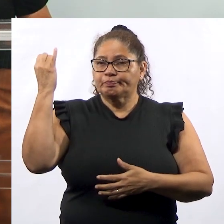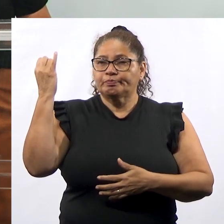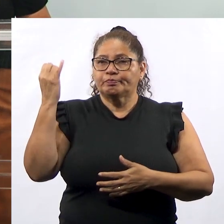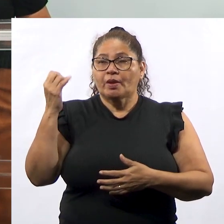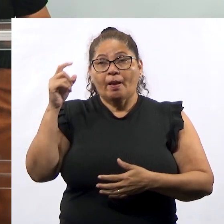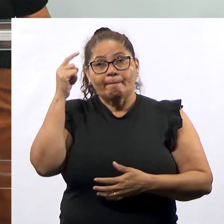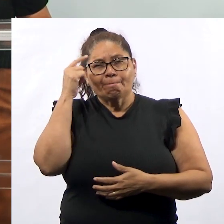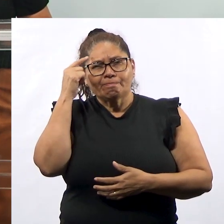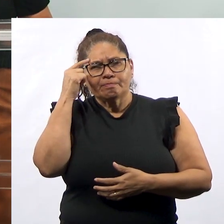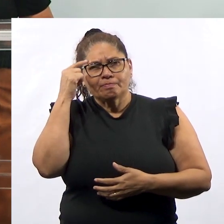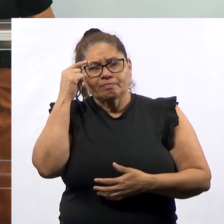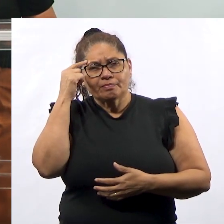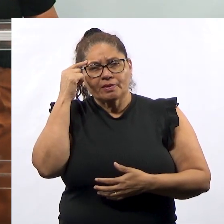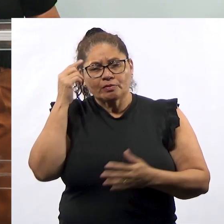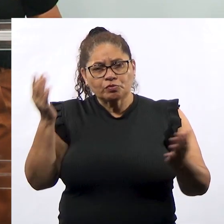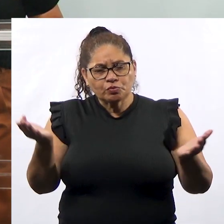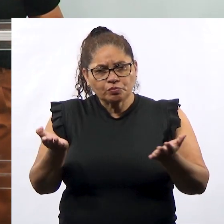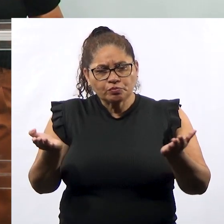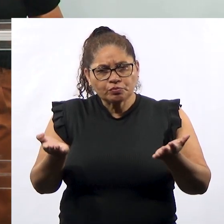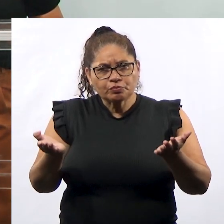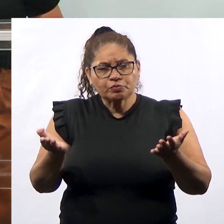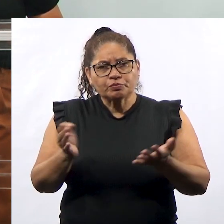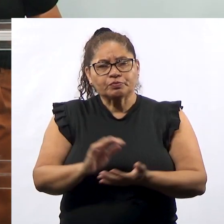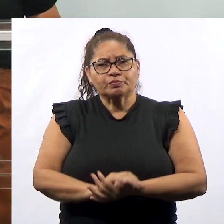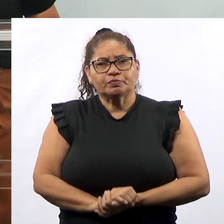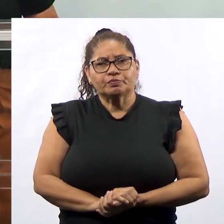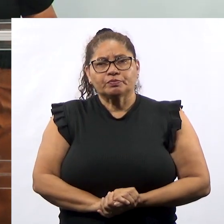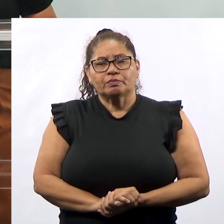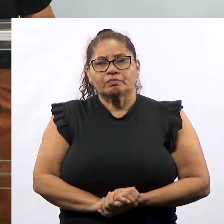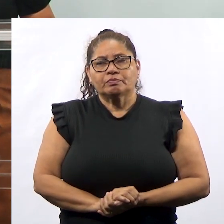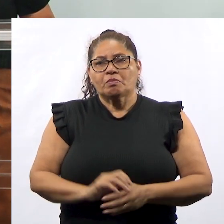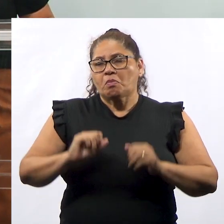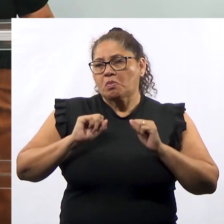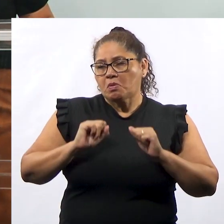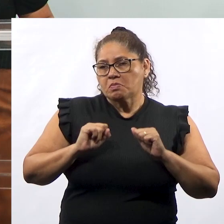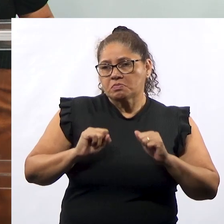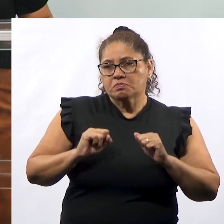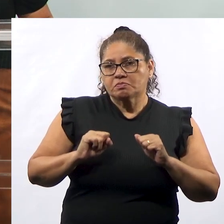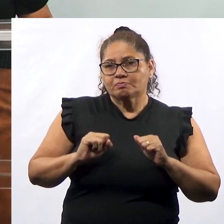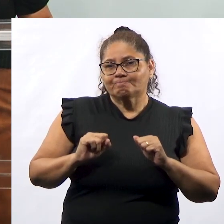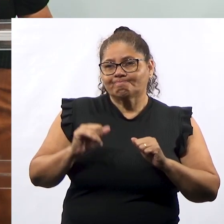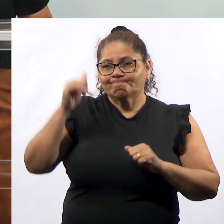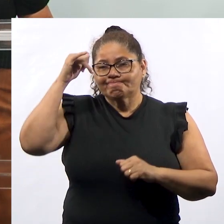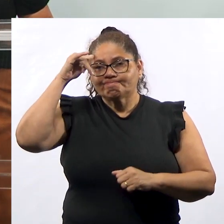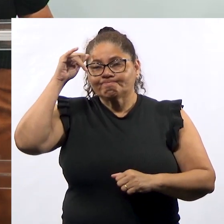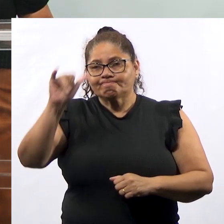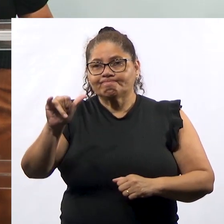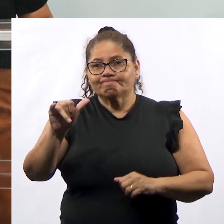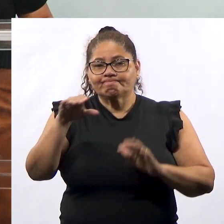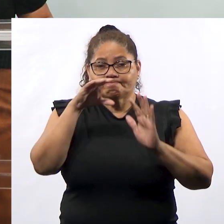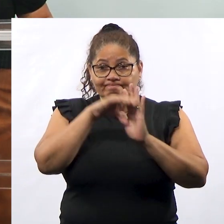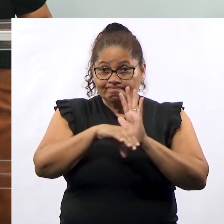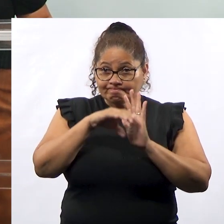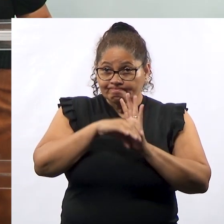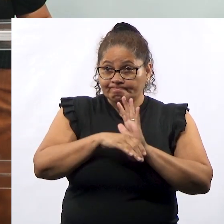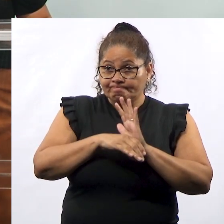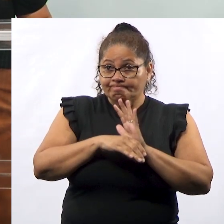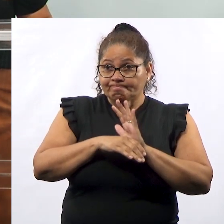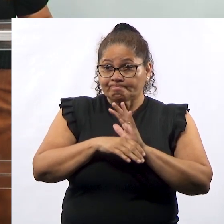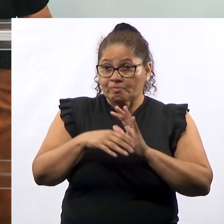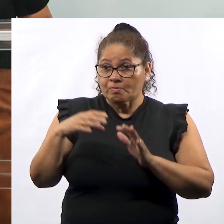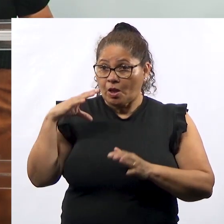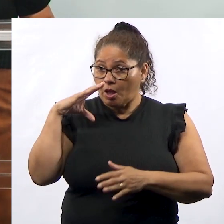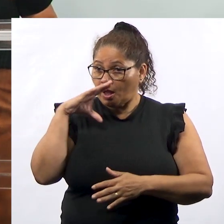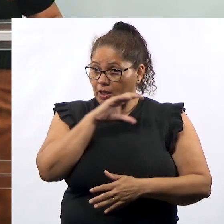você pense nisso desde agora para que possamos evitar conceitos apressados e